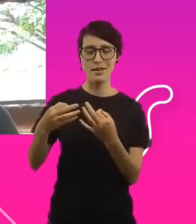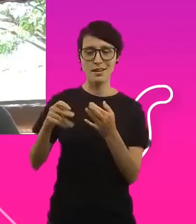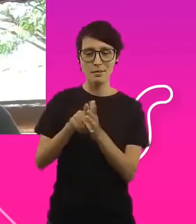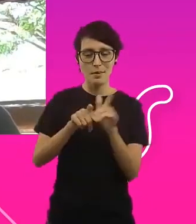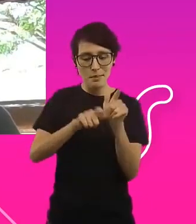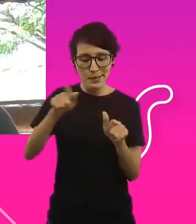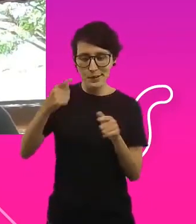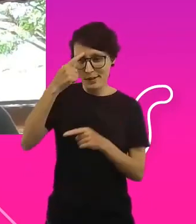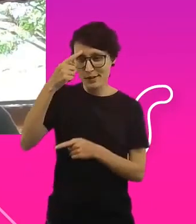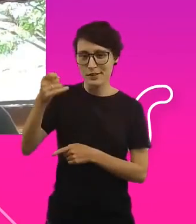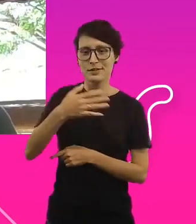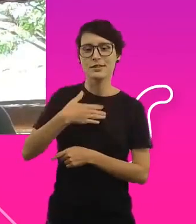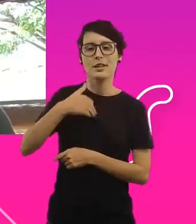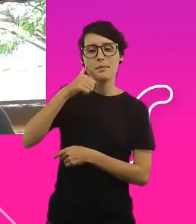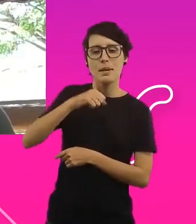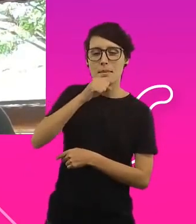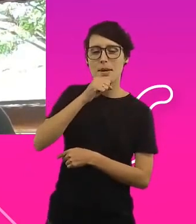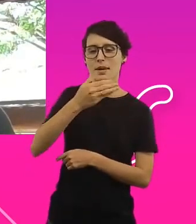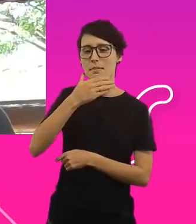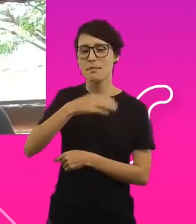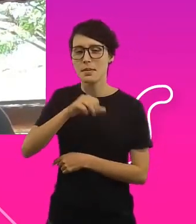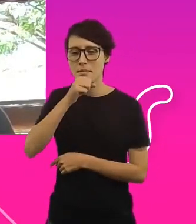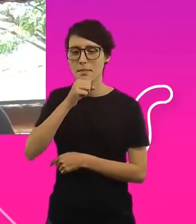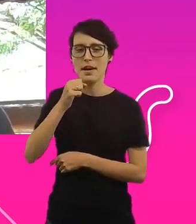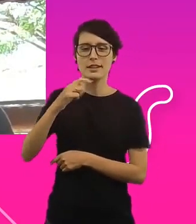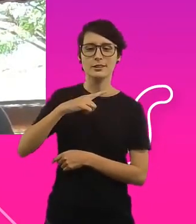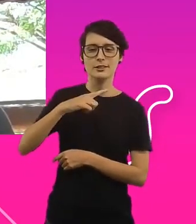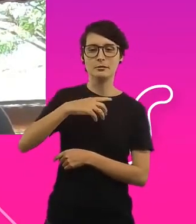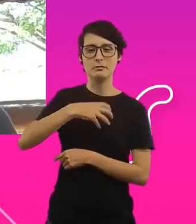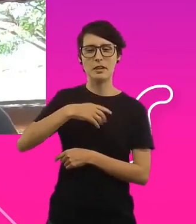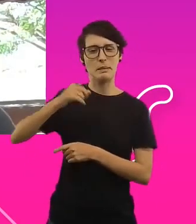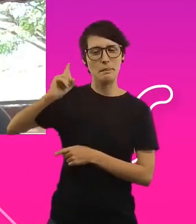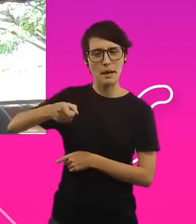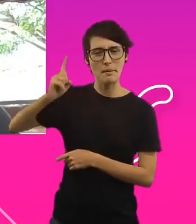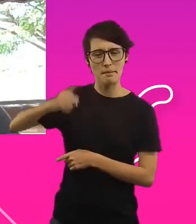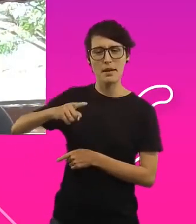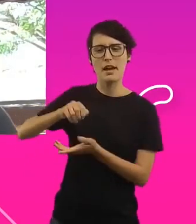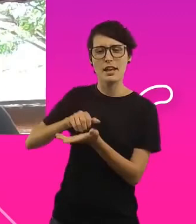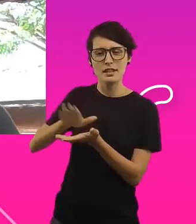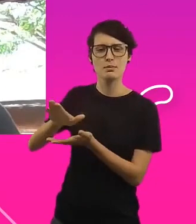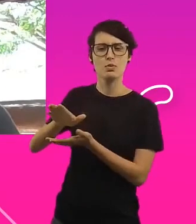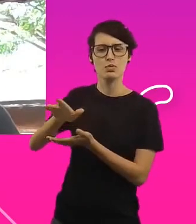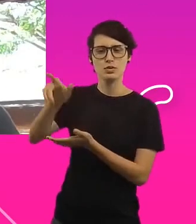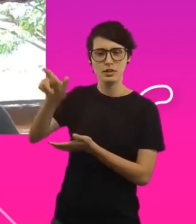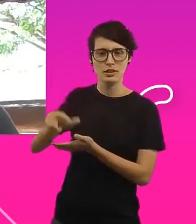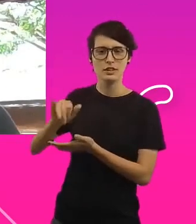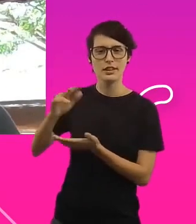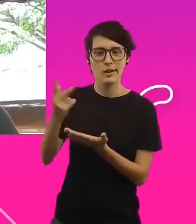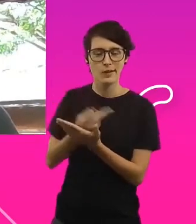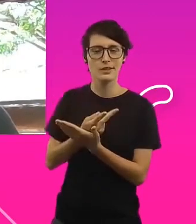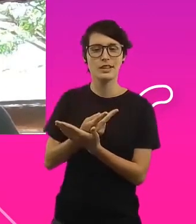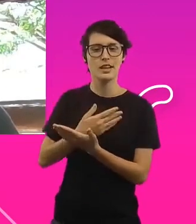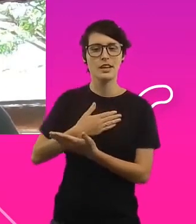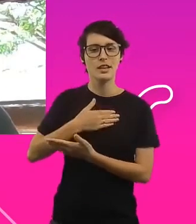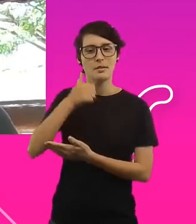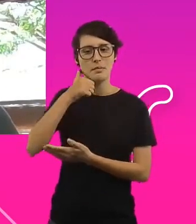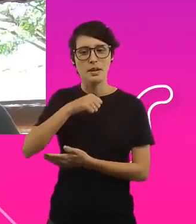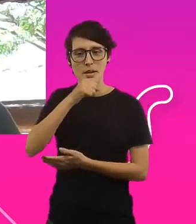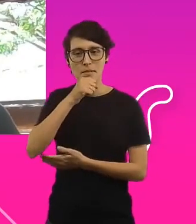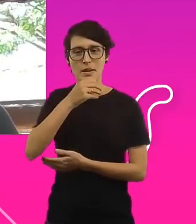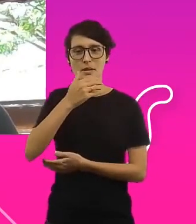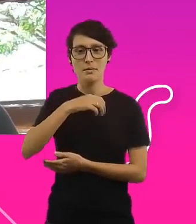pais, naquela época, os pais tinham mania de mandar os filhos embora de casa quando isso acontecia, e os meus pais foram embora de